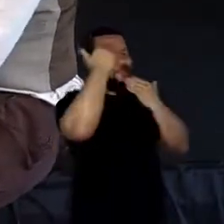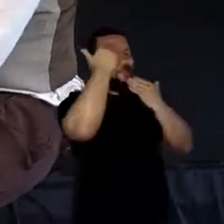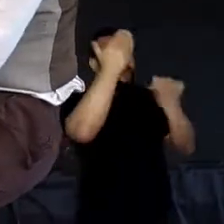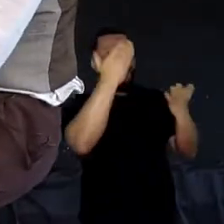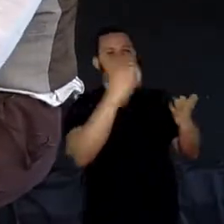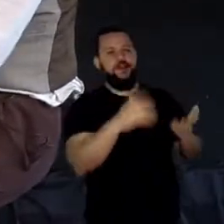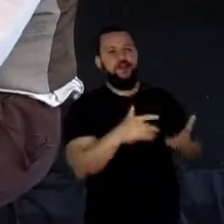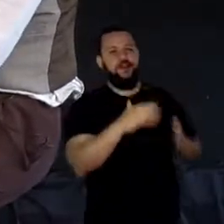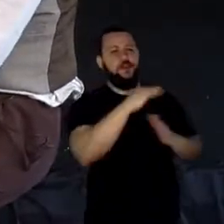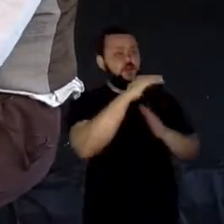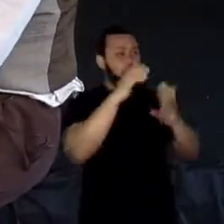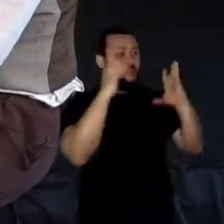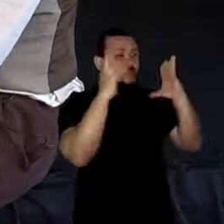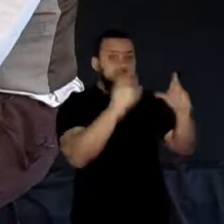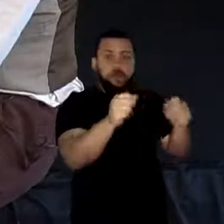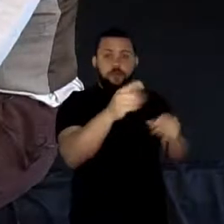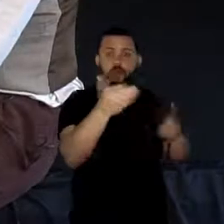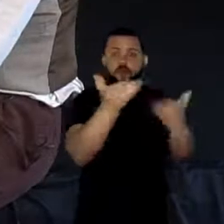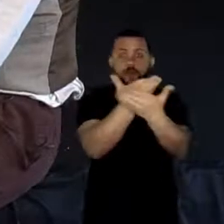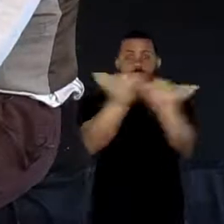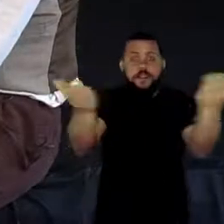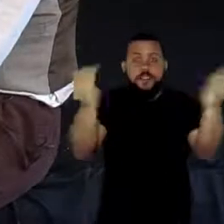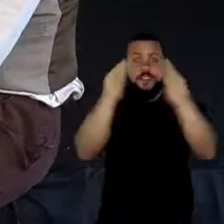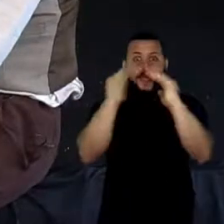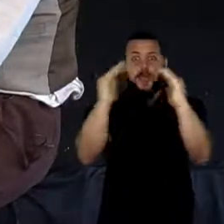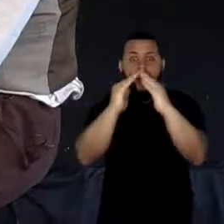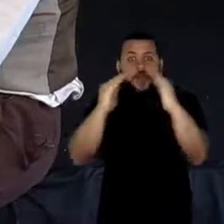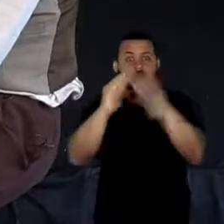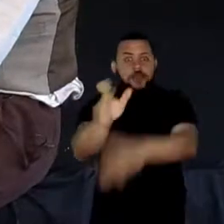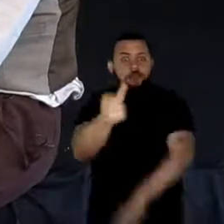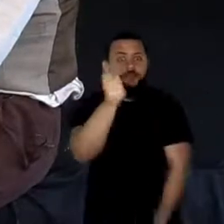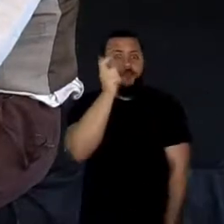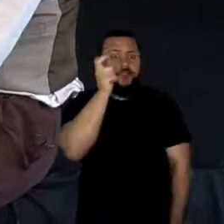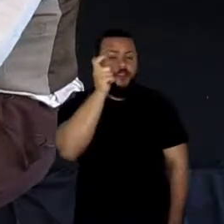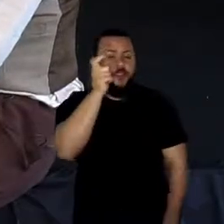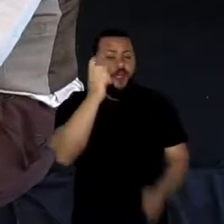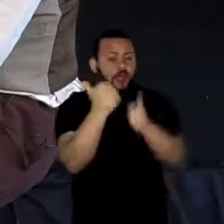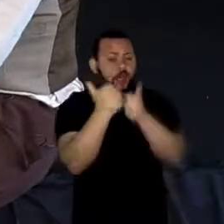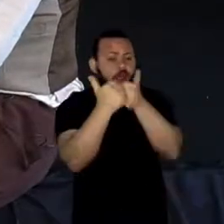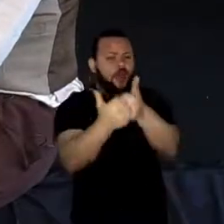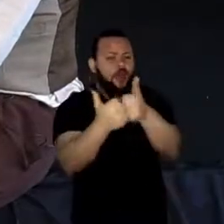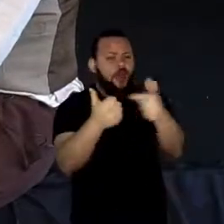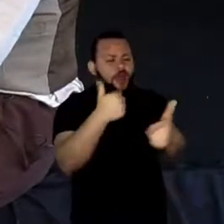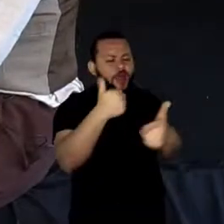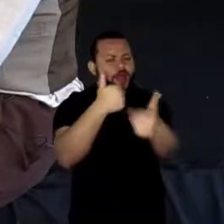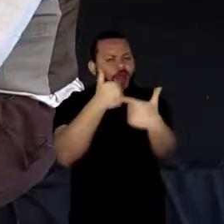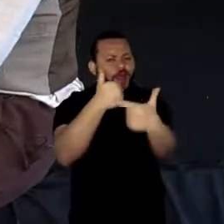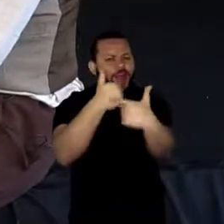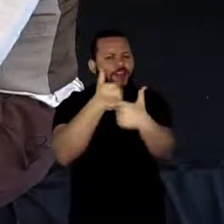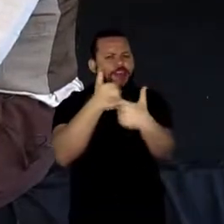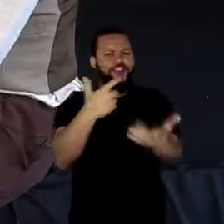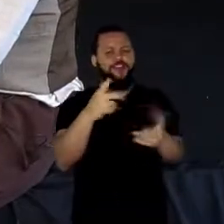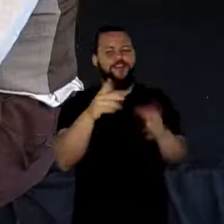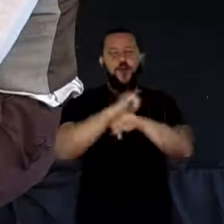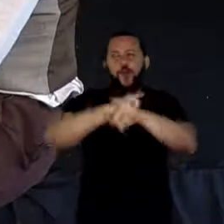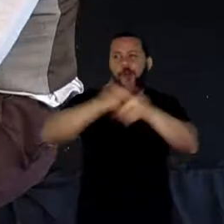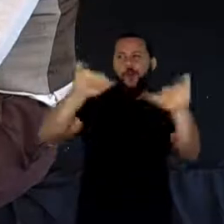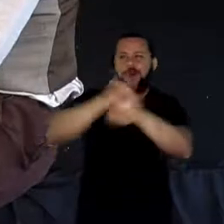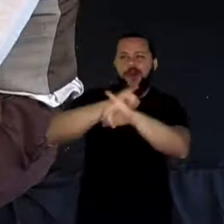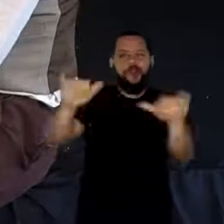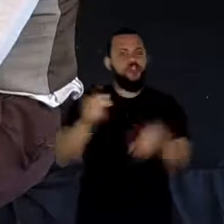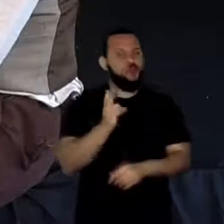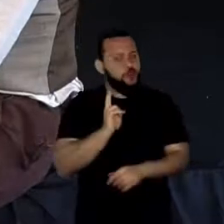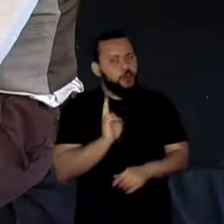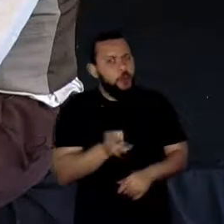mundo que está aqui, você que está em casa assistindo, que está acompanhando, que está dando like, que está compartilhando,